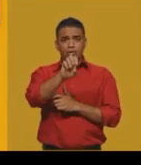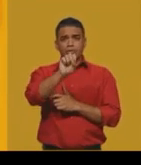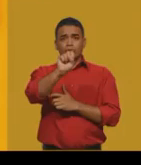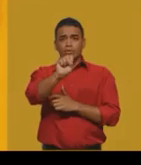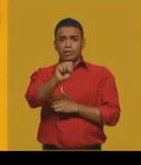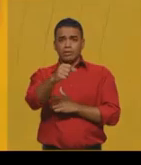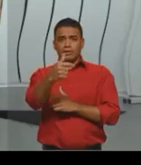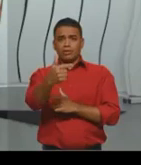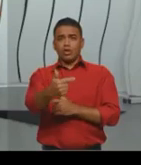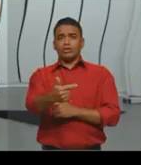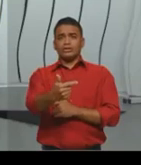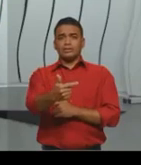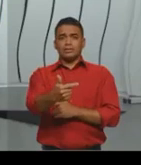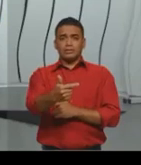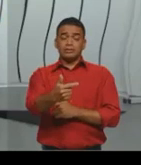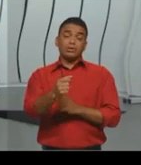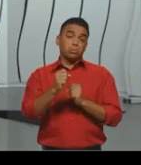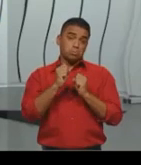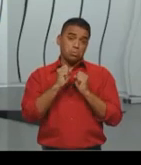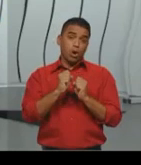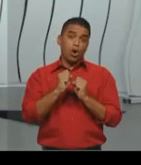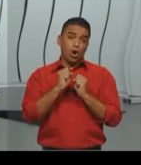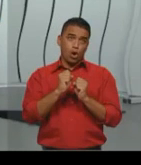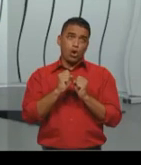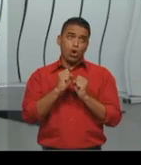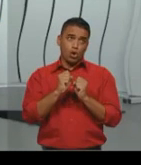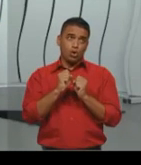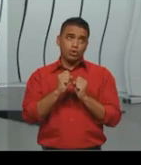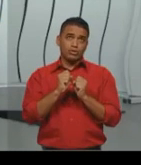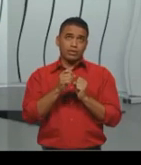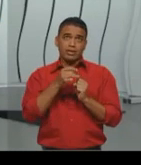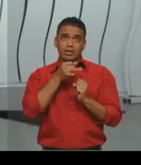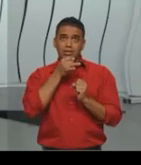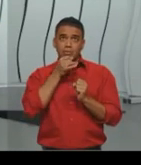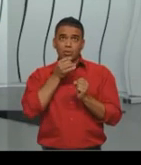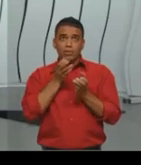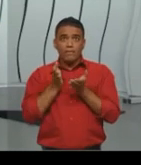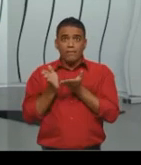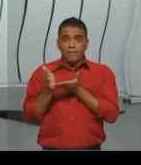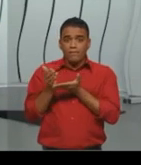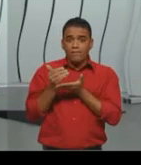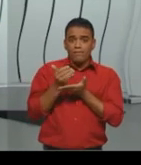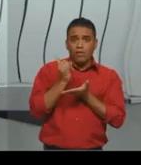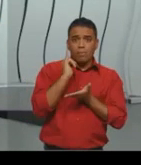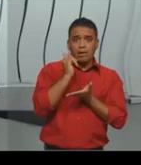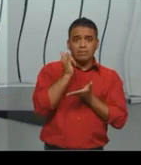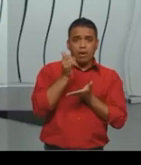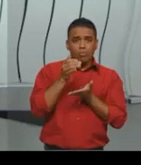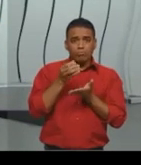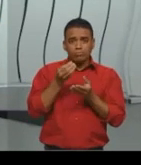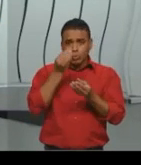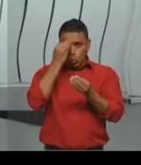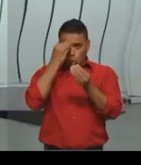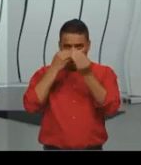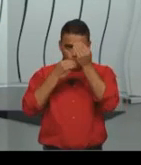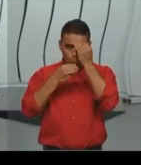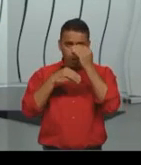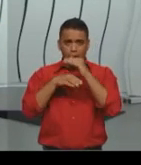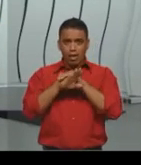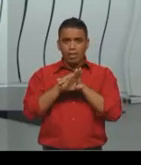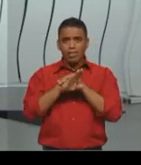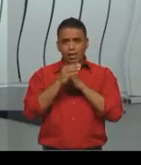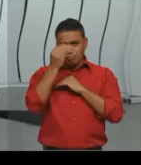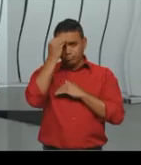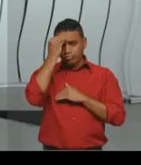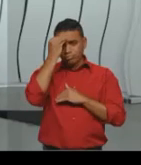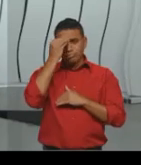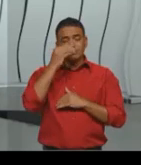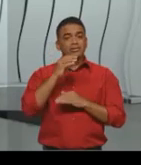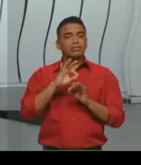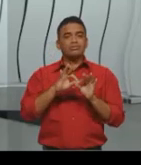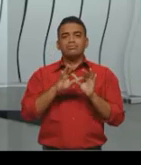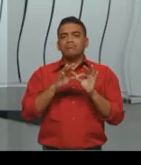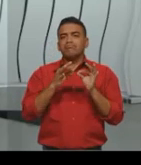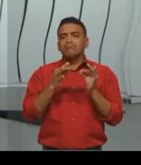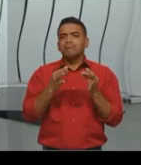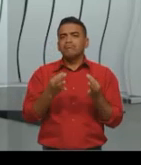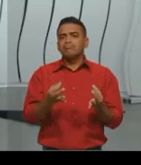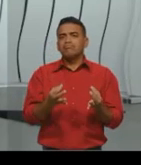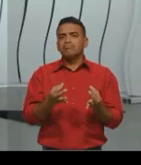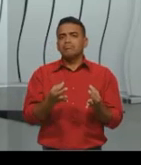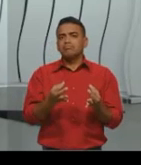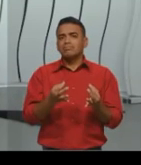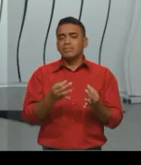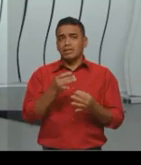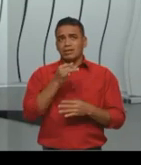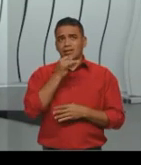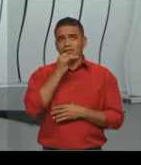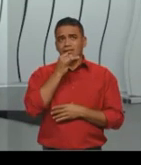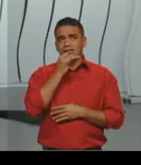1582. Então, a gente pode fazer também, para guardar esses dados da biografia, é o que eu falo, simplificar e dizer, quando